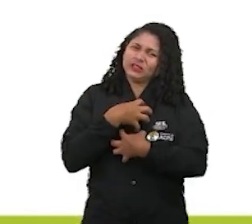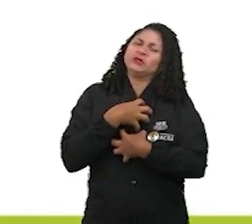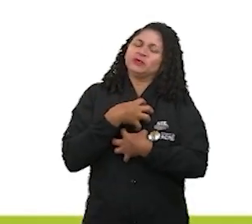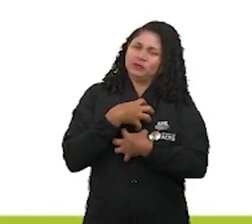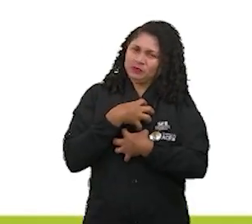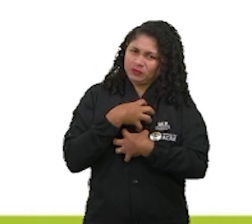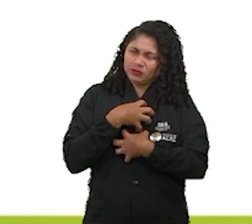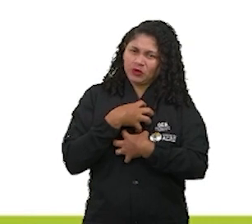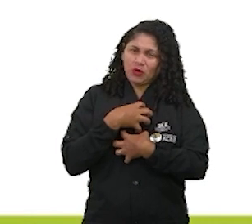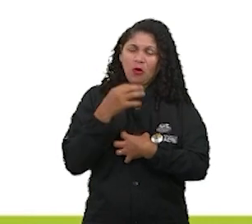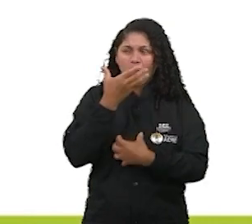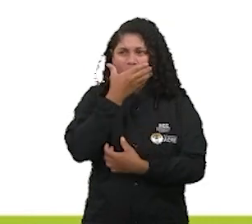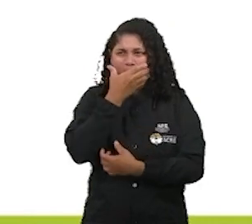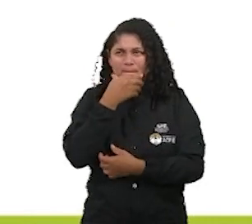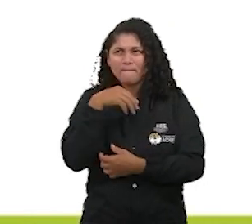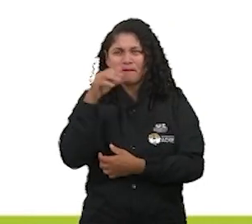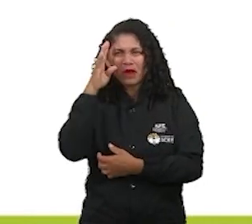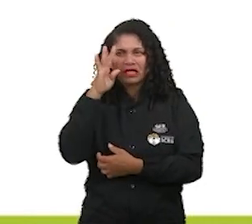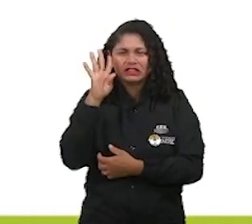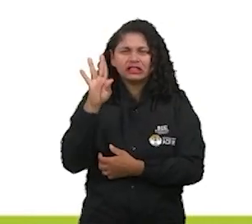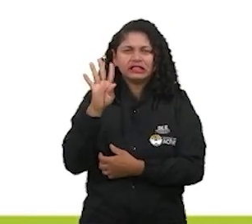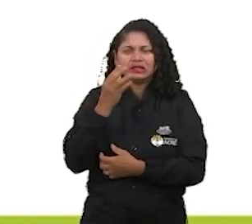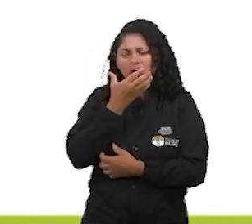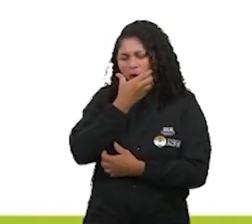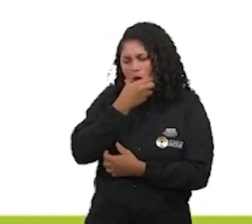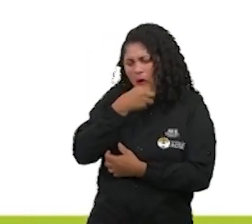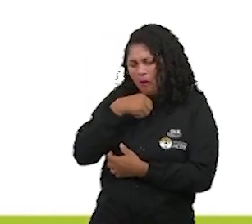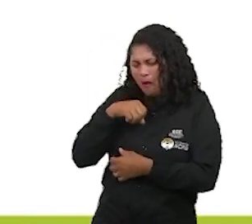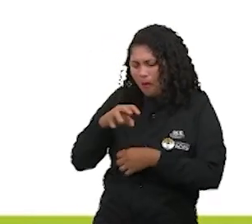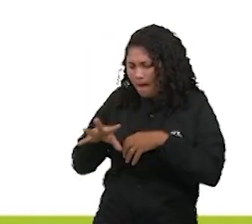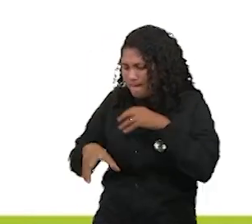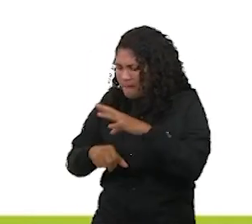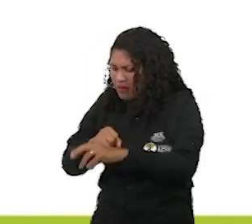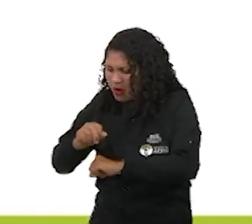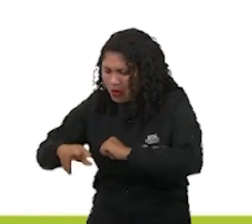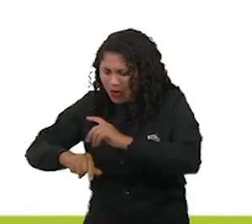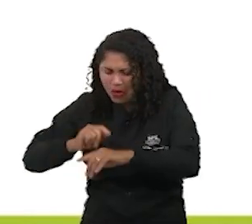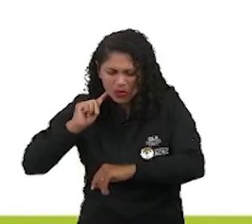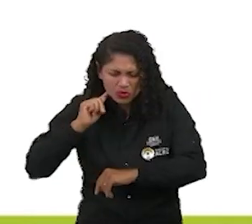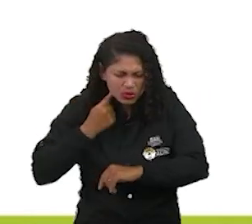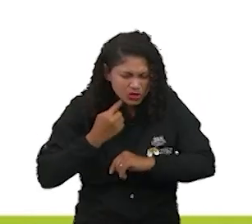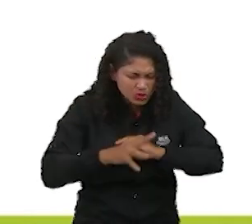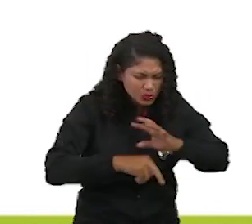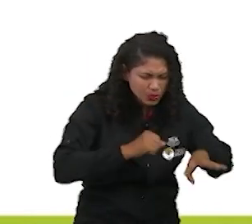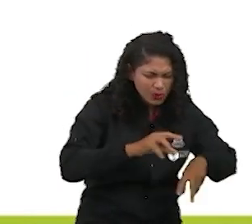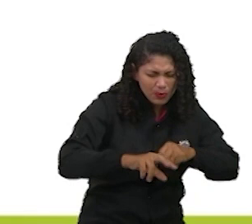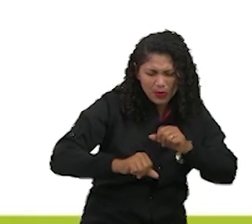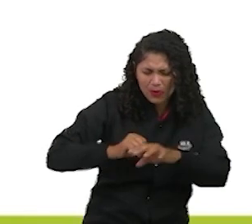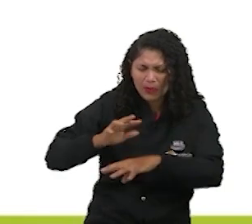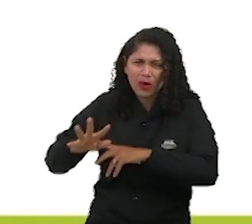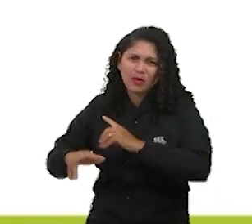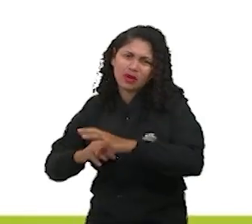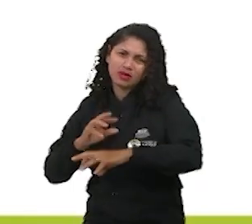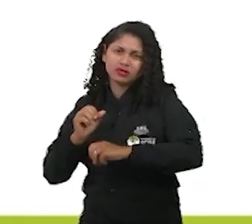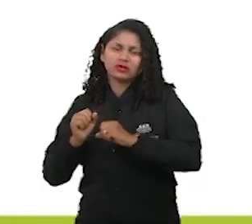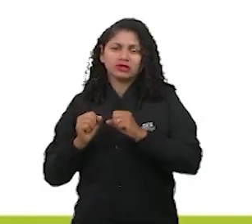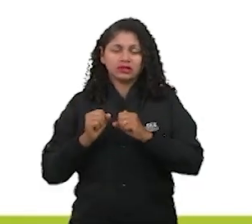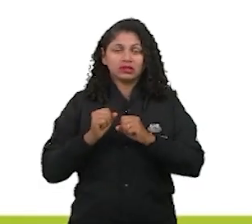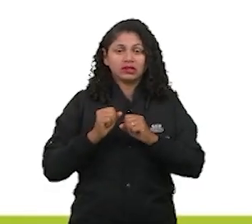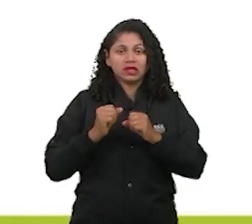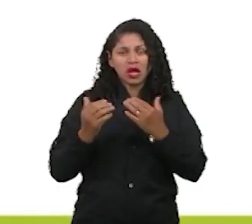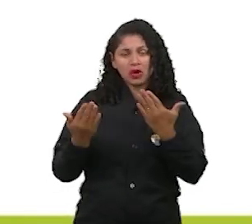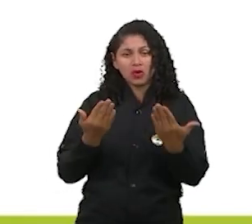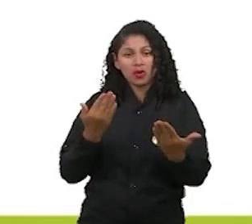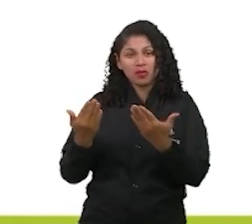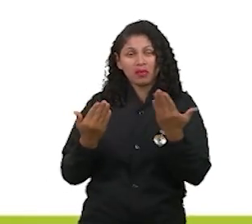homem procurando ali um lixo e aqui ele compara, né, com vários outros animais e no final das